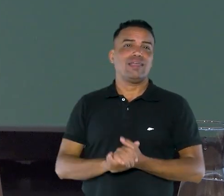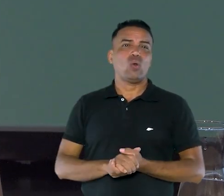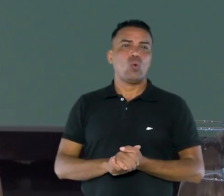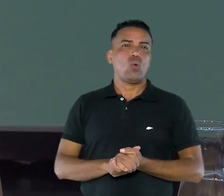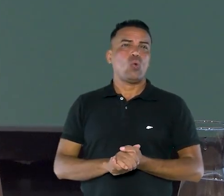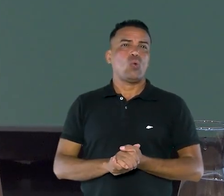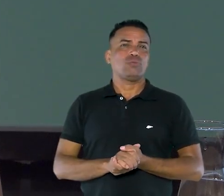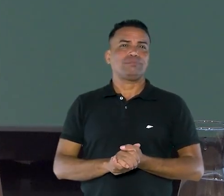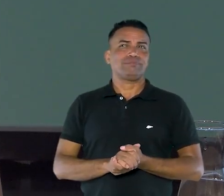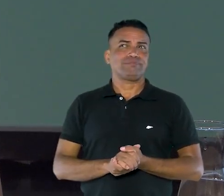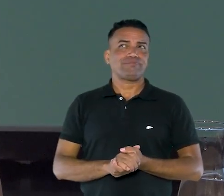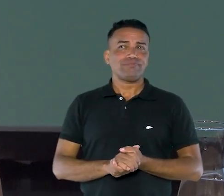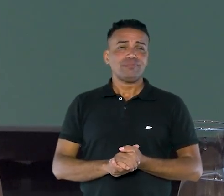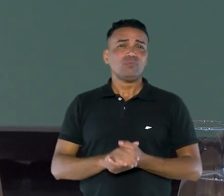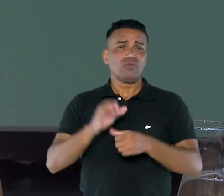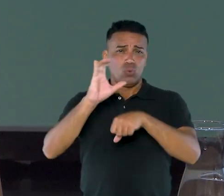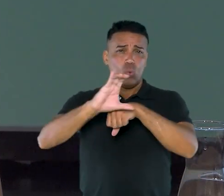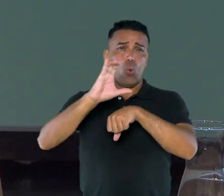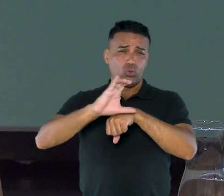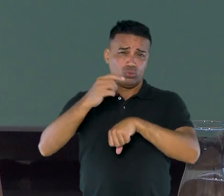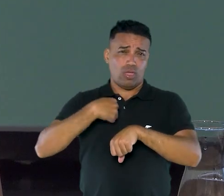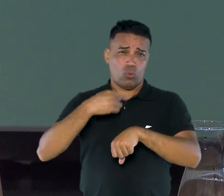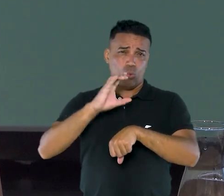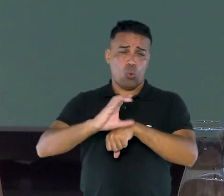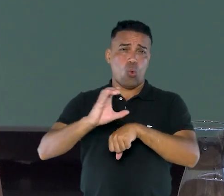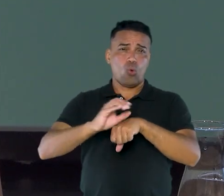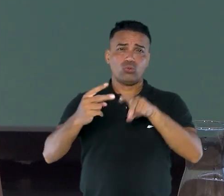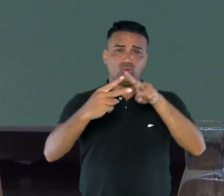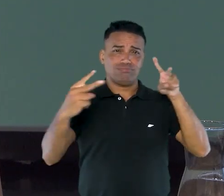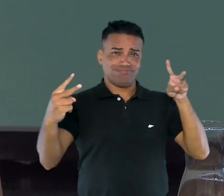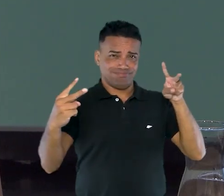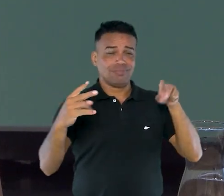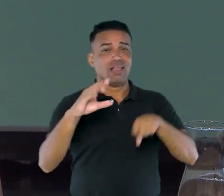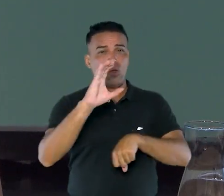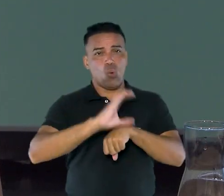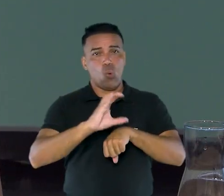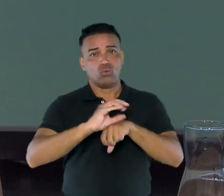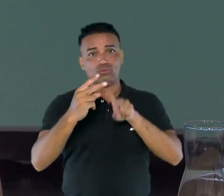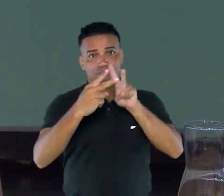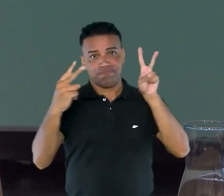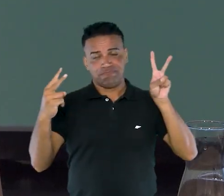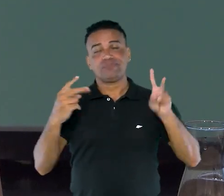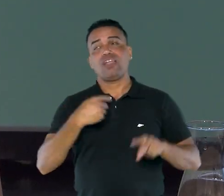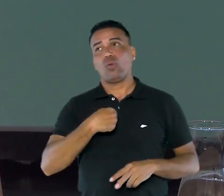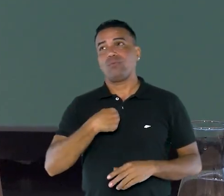lancei estou fazendo um curso online, teve,